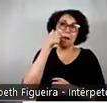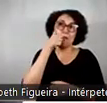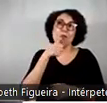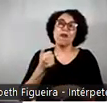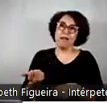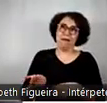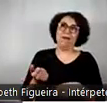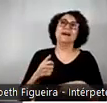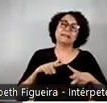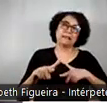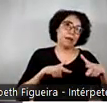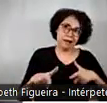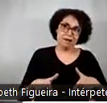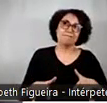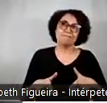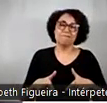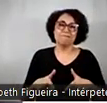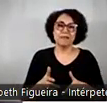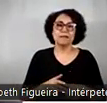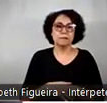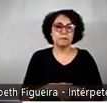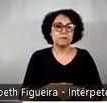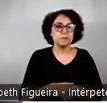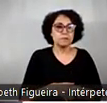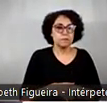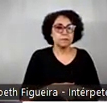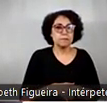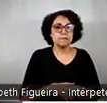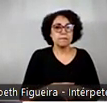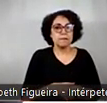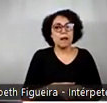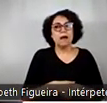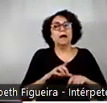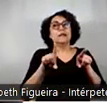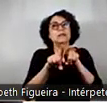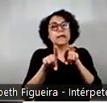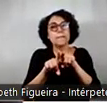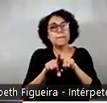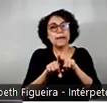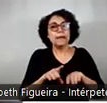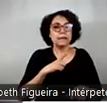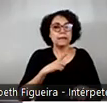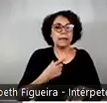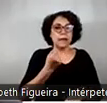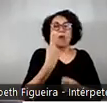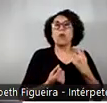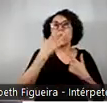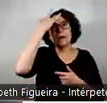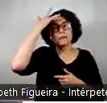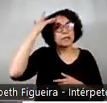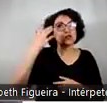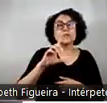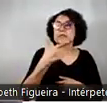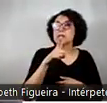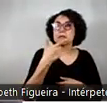permite que mulheres possam trabalhar, né. E aí a gente tem, né, a situação de pessoas apátridas, né, que é o caso, assim, o caso mais